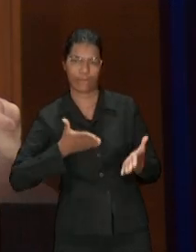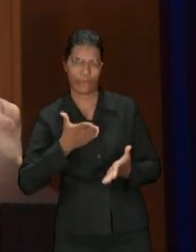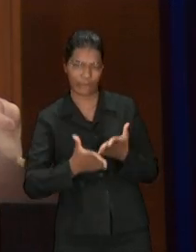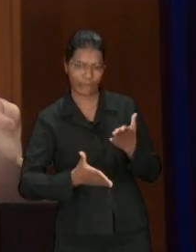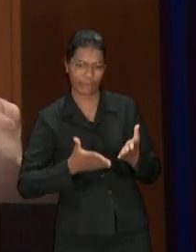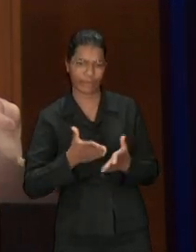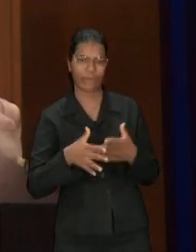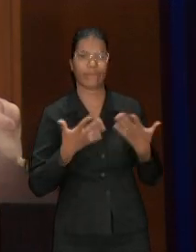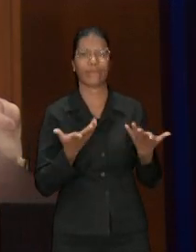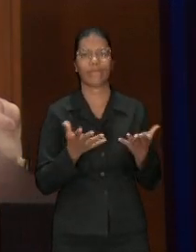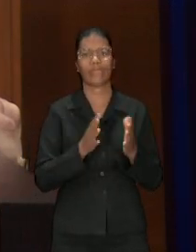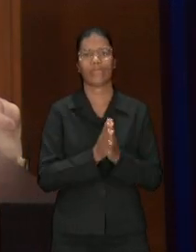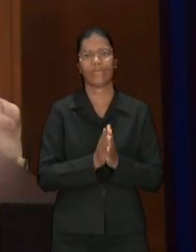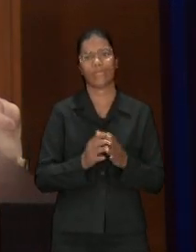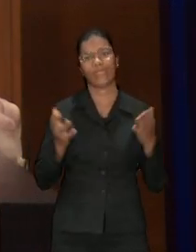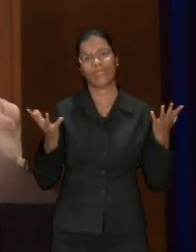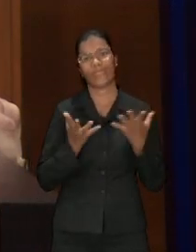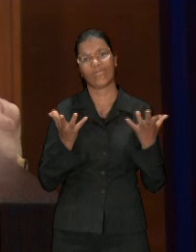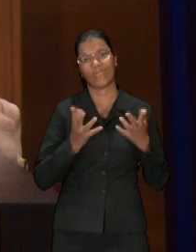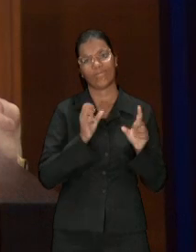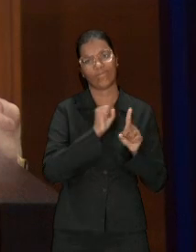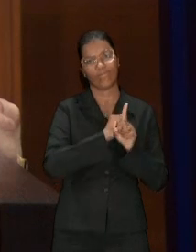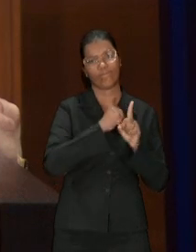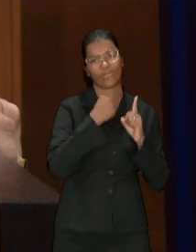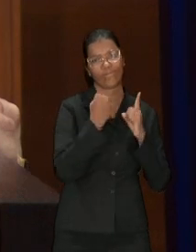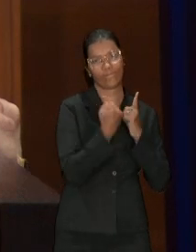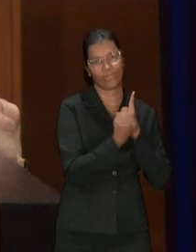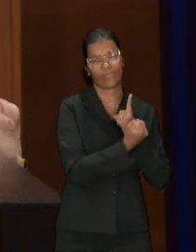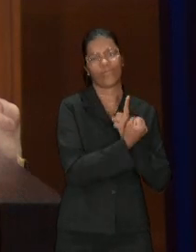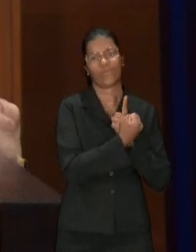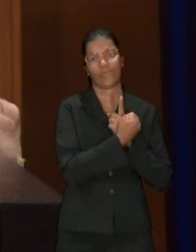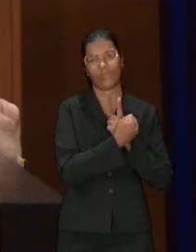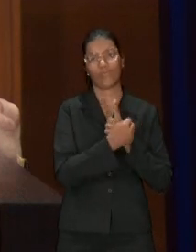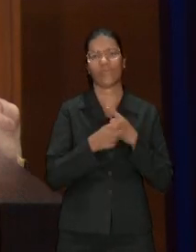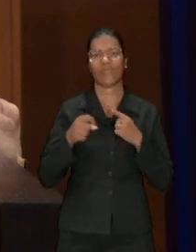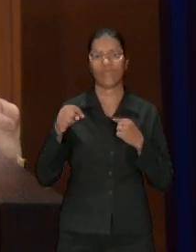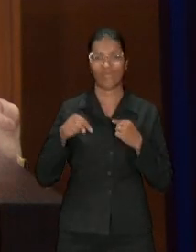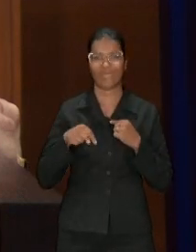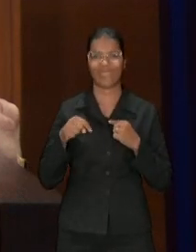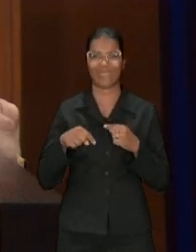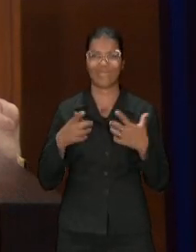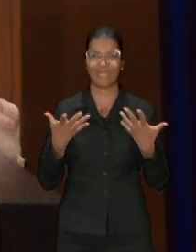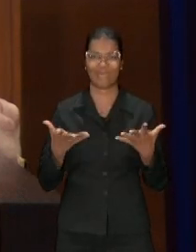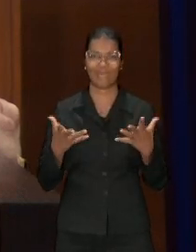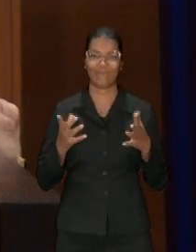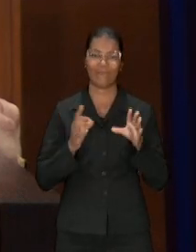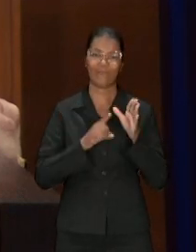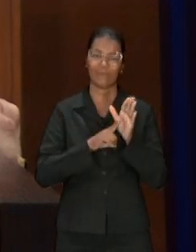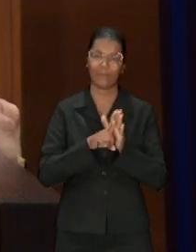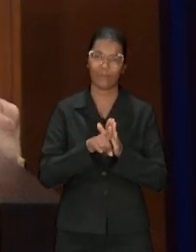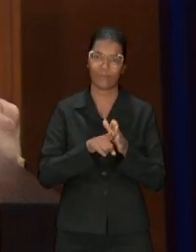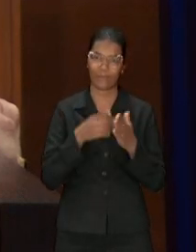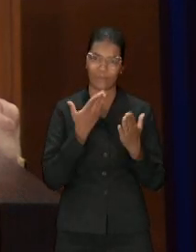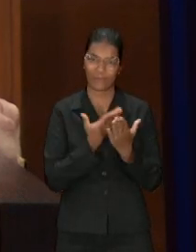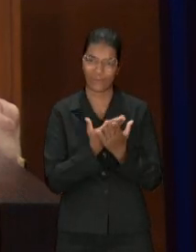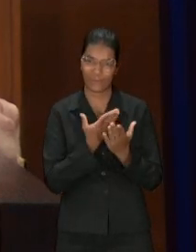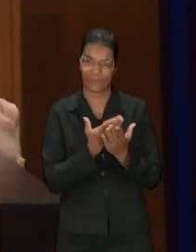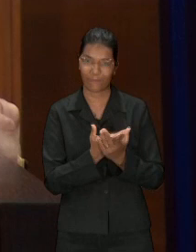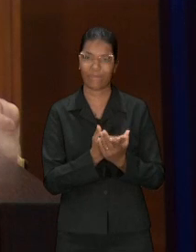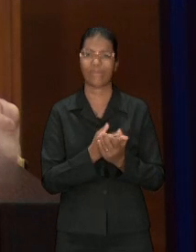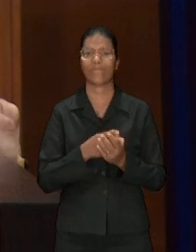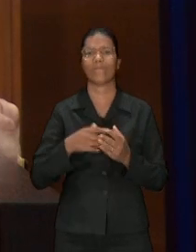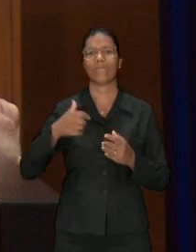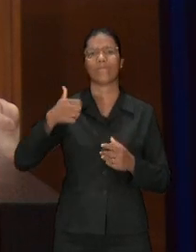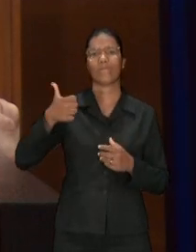da sociedade brasileira e que tem sido muito negligenciada. Prospecto de institutos, há que 10 a 15% de nativos